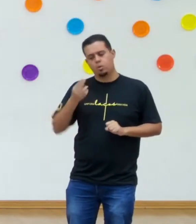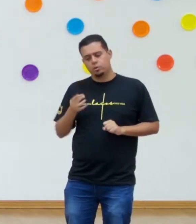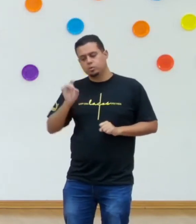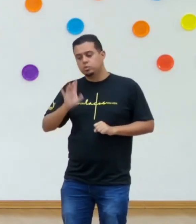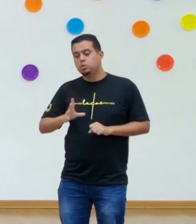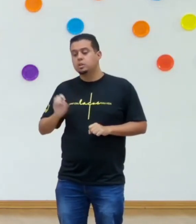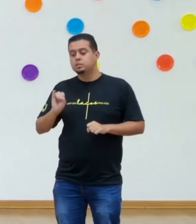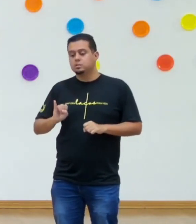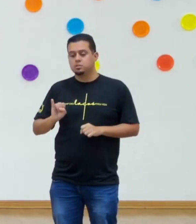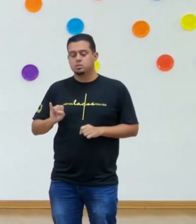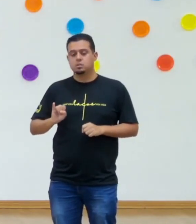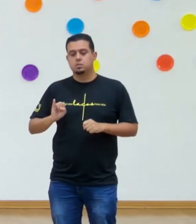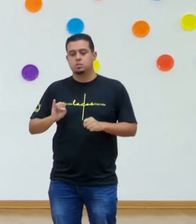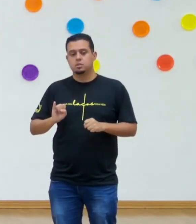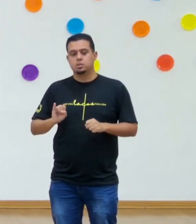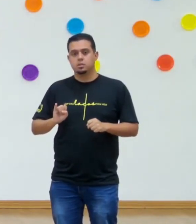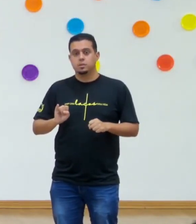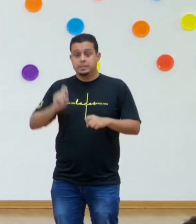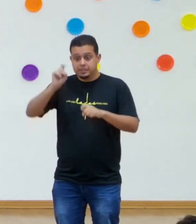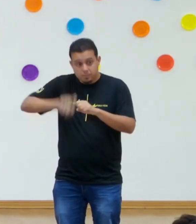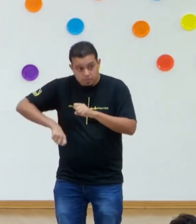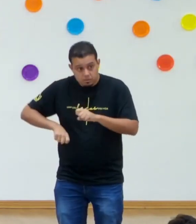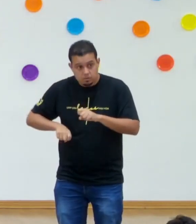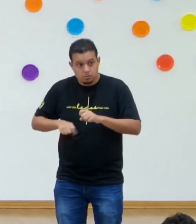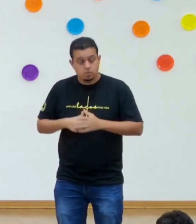um ato consumado?